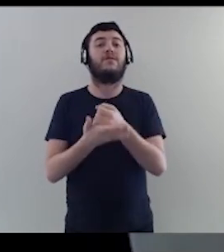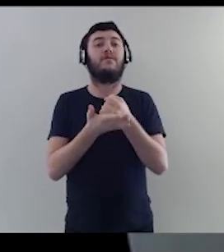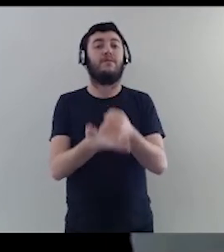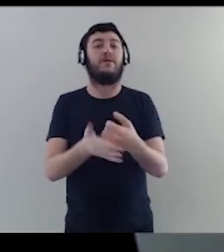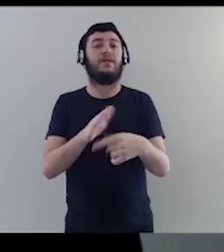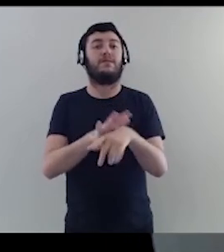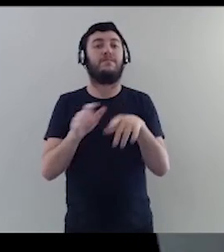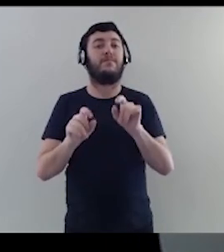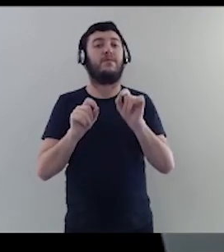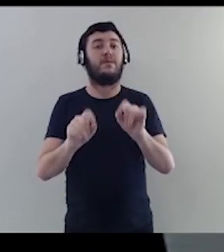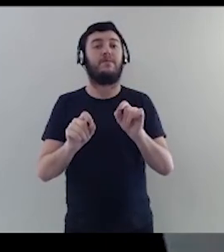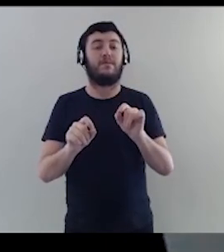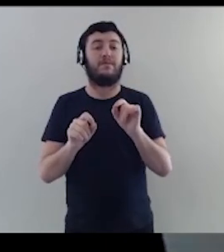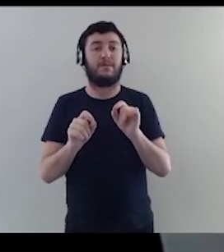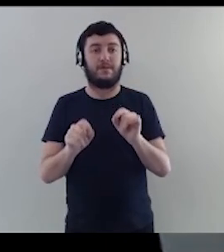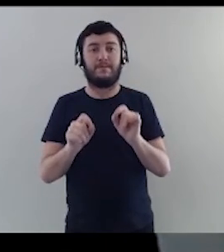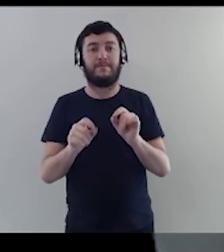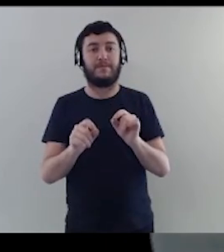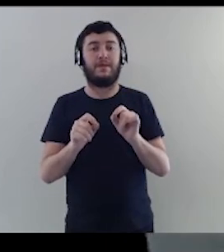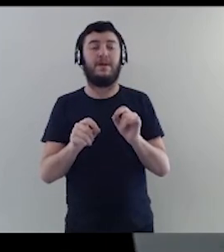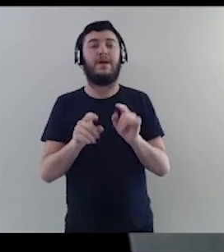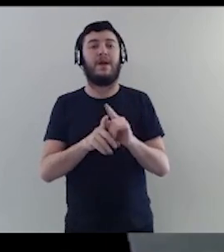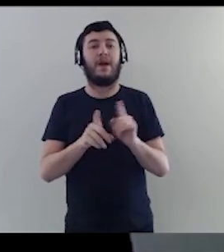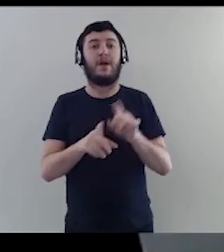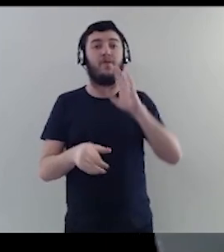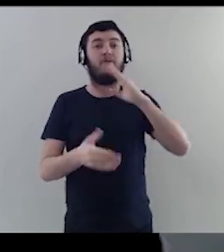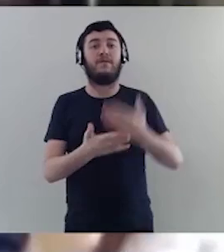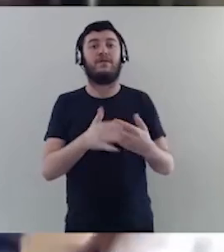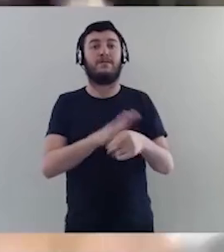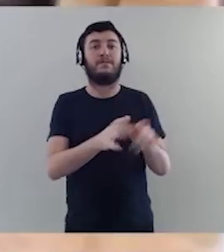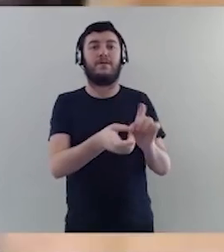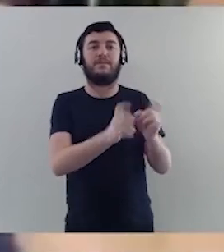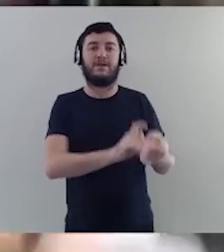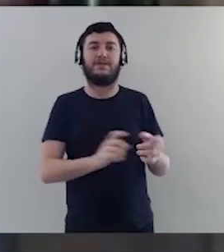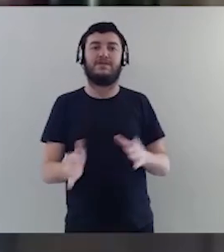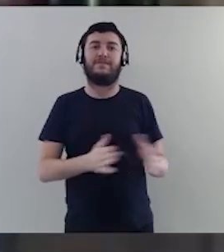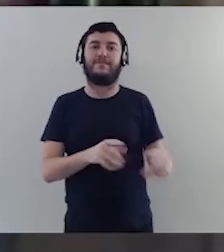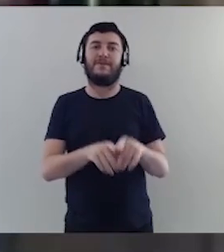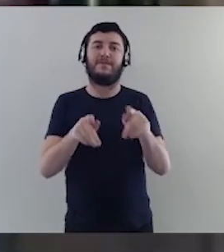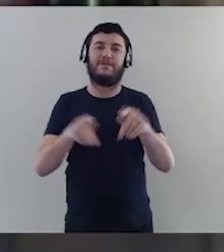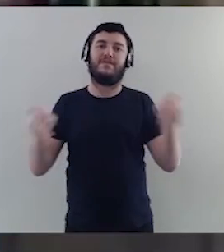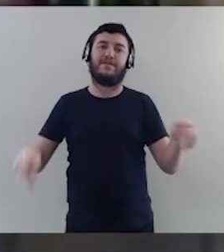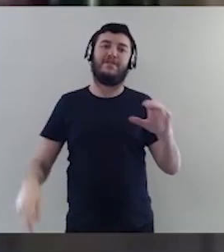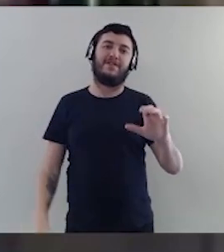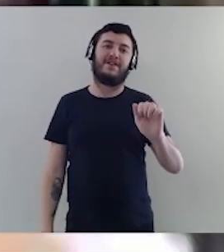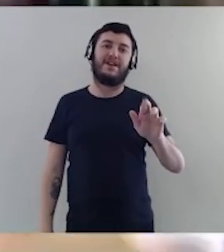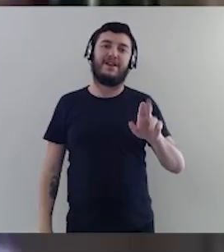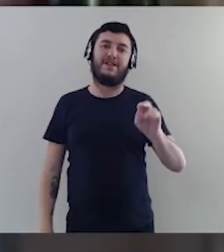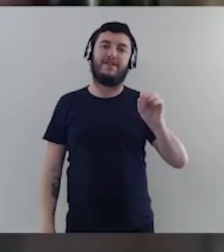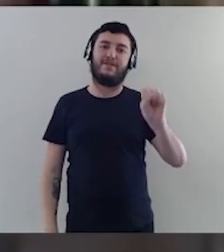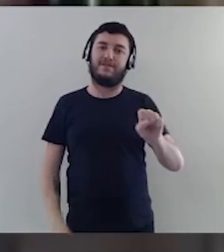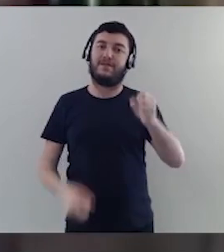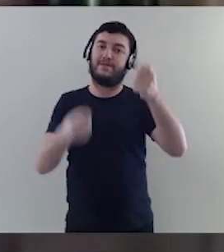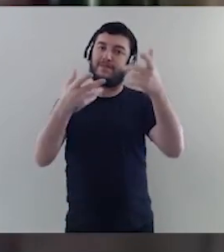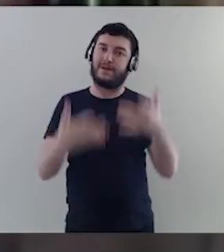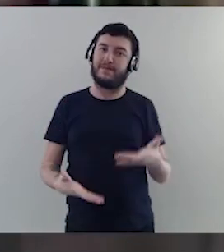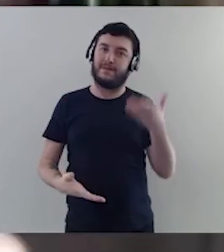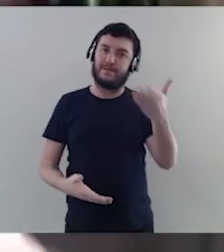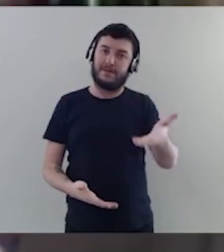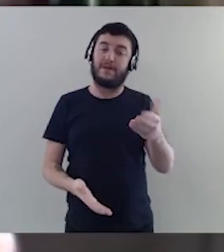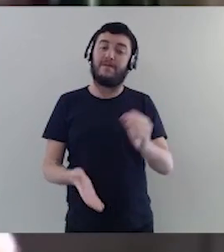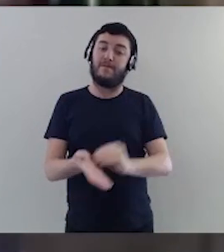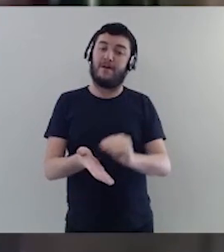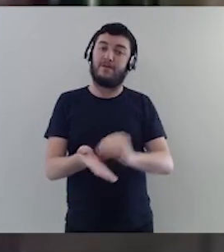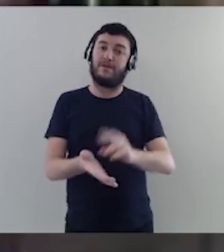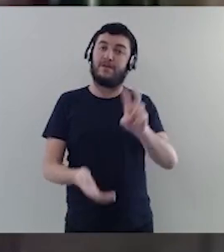a confiança legítima dos administrados. E eu passaria... Apenas para informá-lo que faltam 5 minutos. Tá bom?